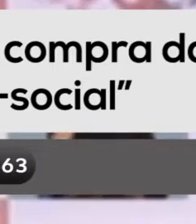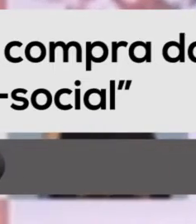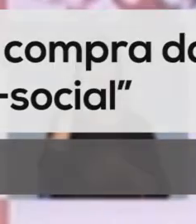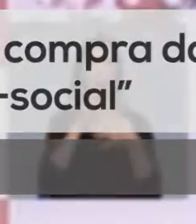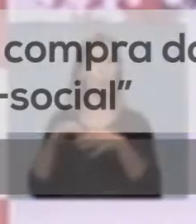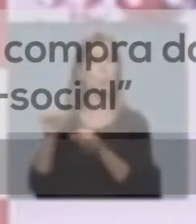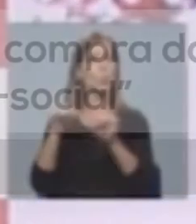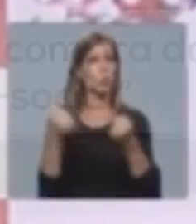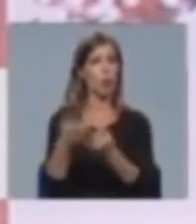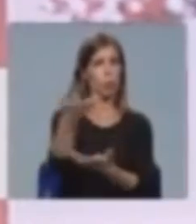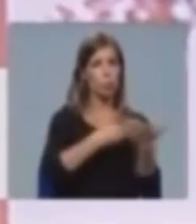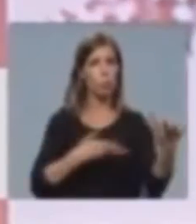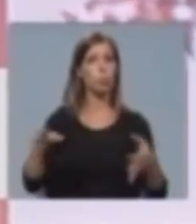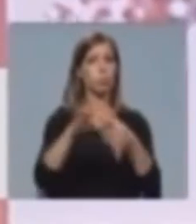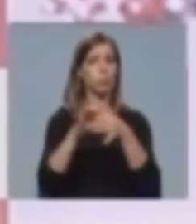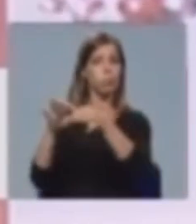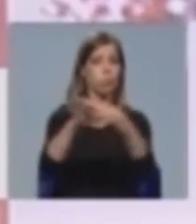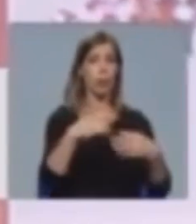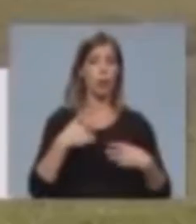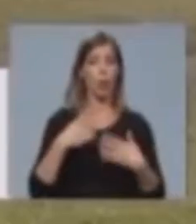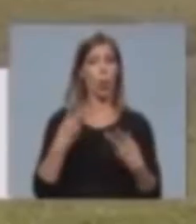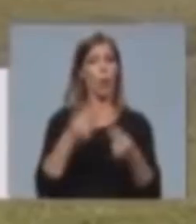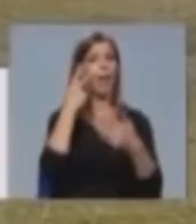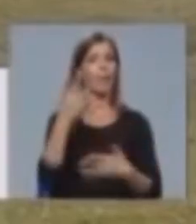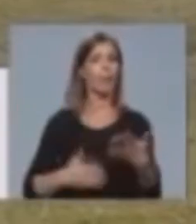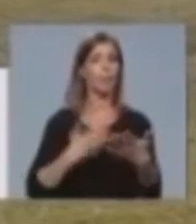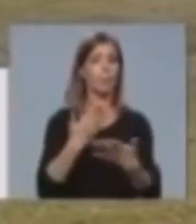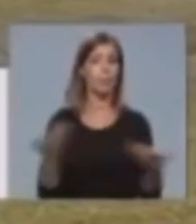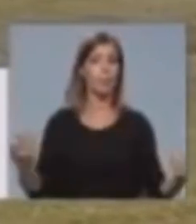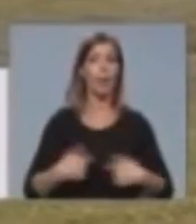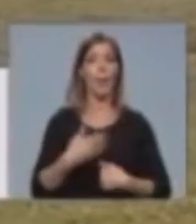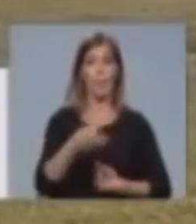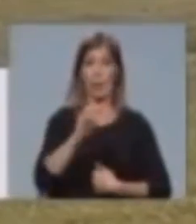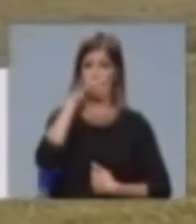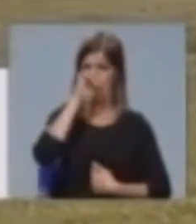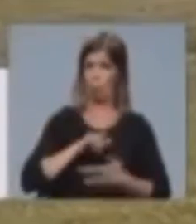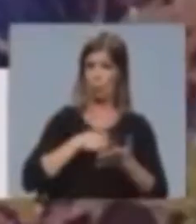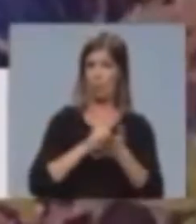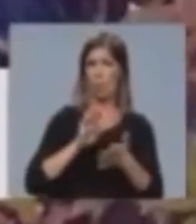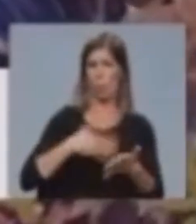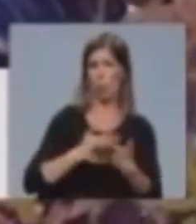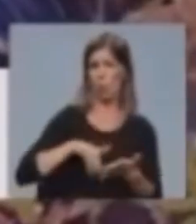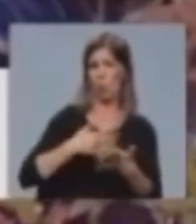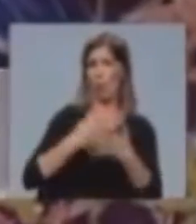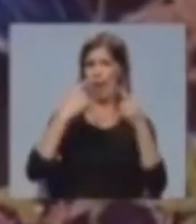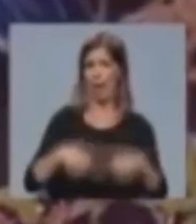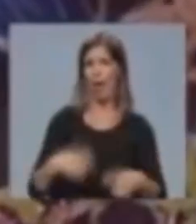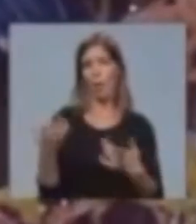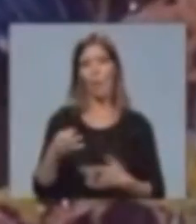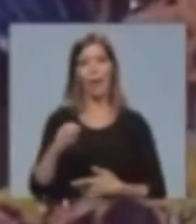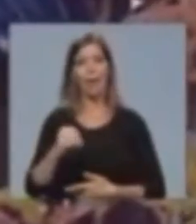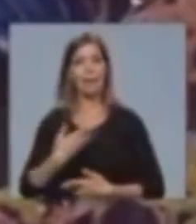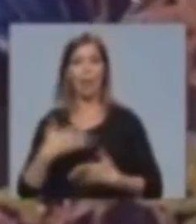socialismo com compromisso cuidado vivem em doces mas que as propostas do partido rejeitadas quando tinha